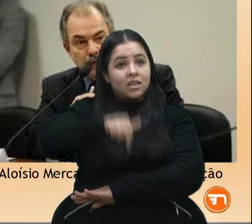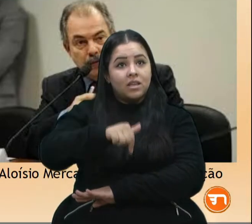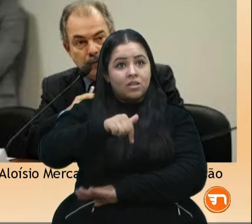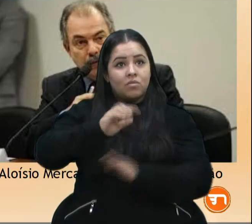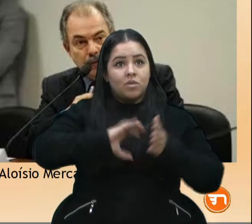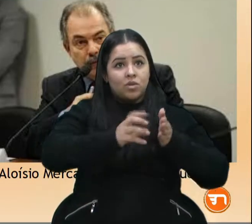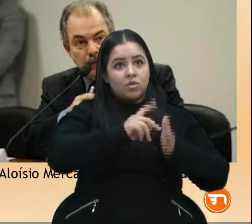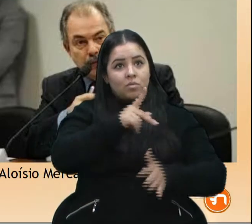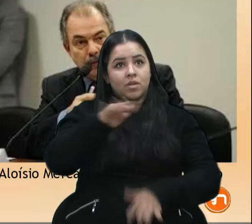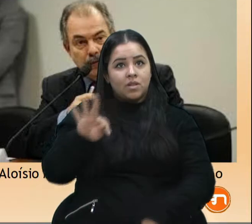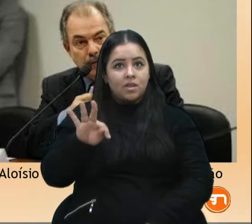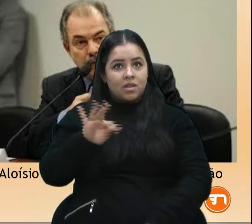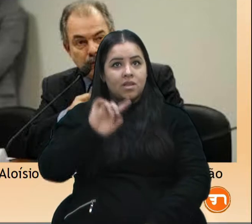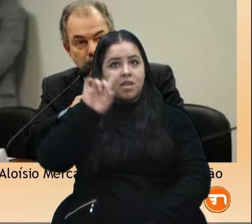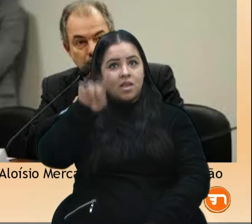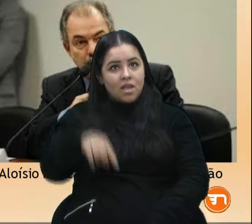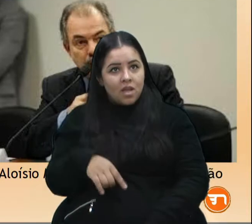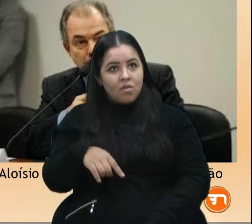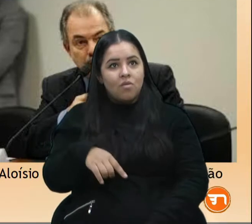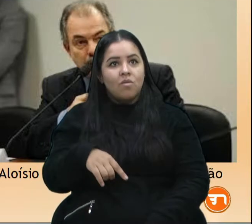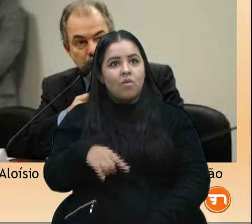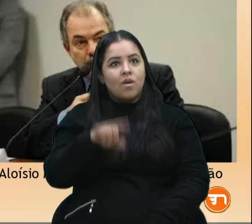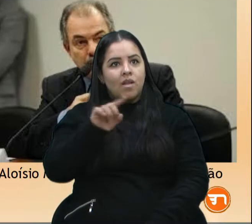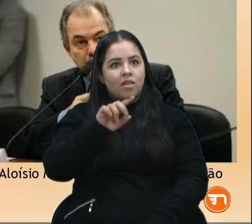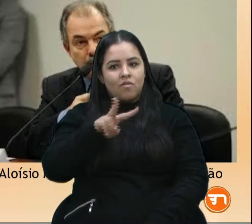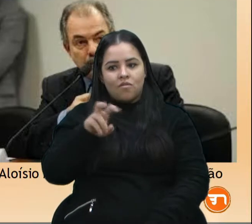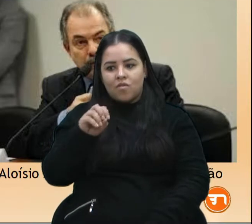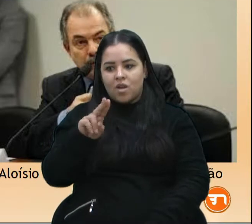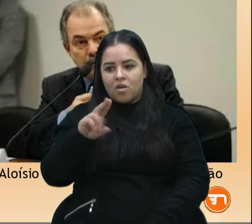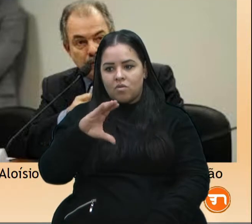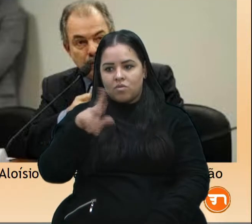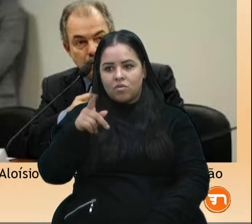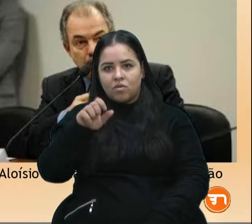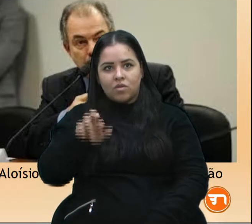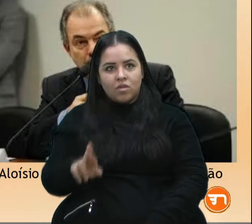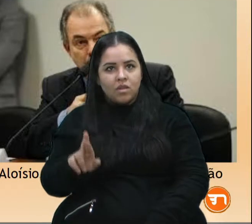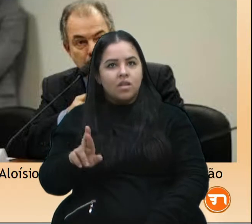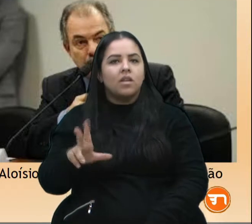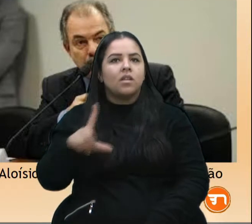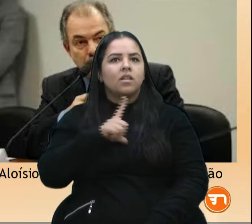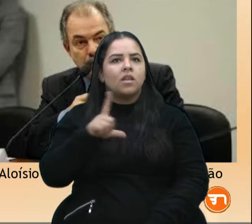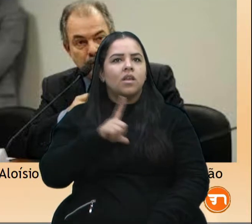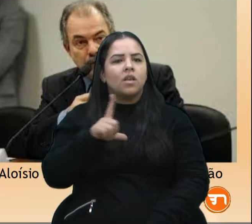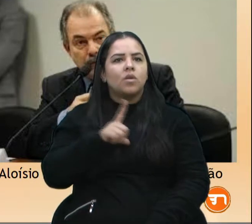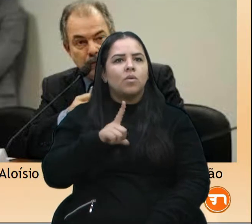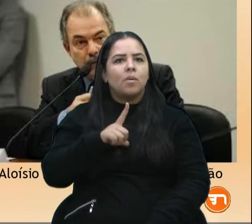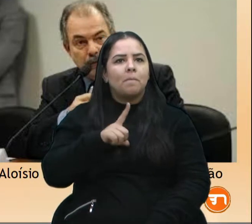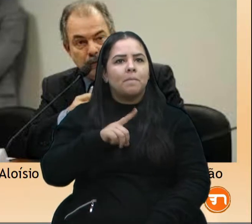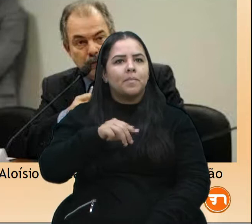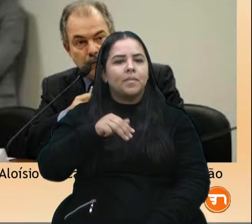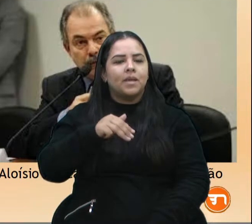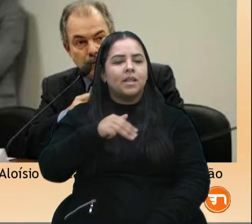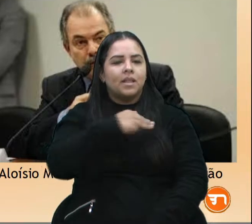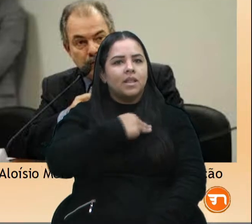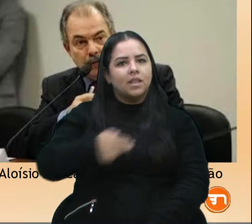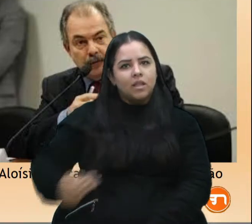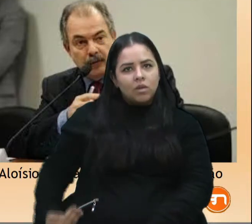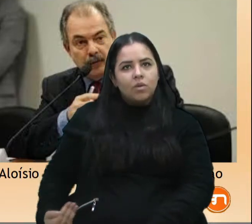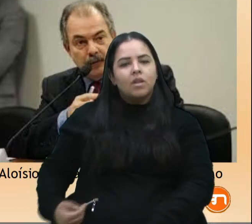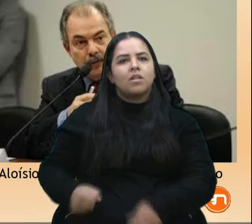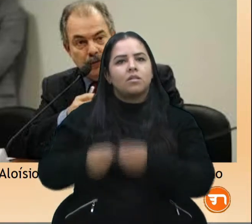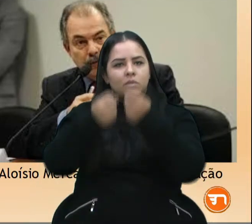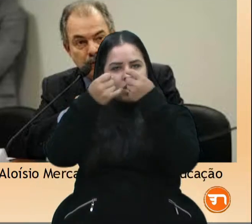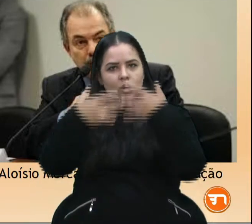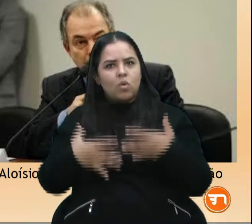de vouchers. E o ex-ministro, vereador Lucas Aloysio Mercadante, da Educação, resumiu muito bem o que ele considera como